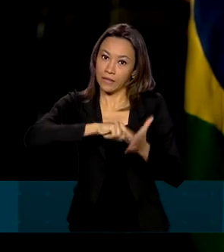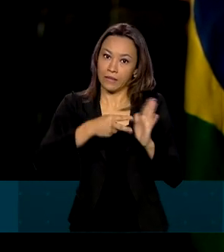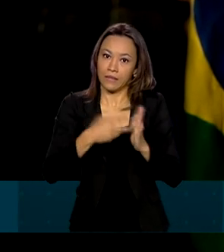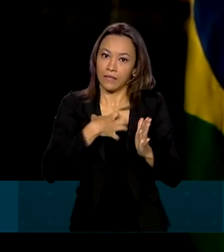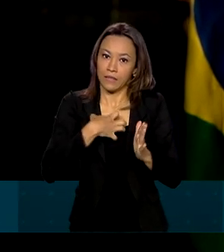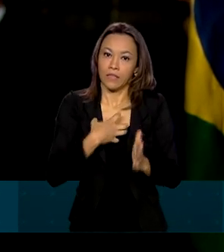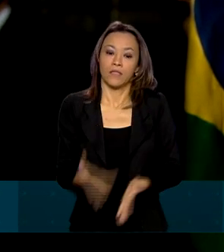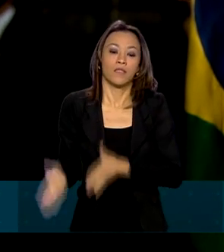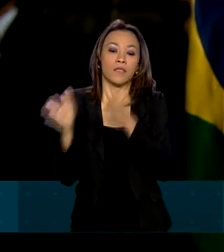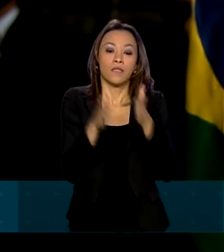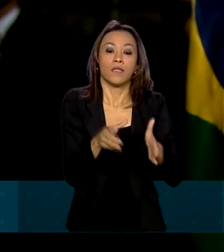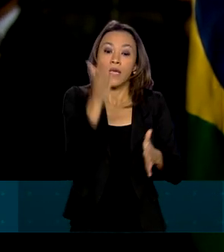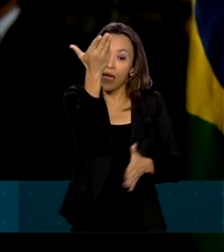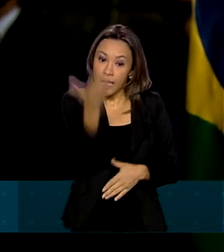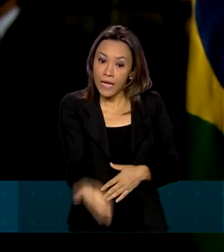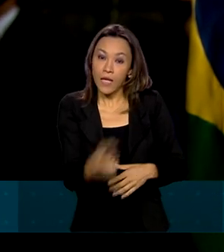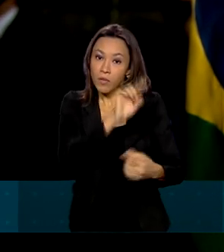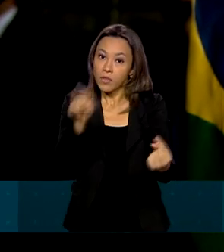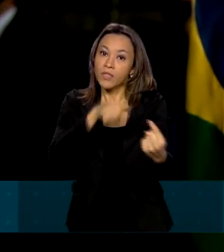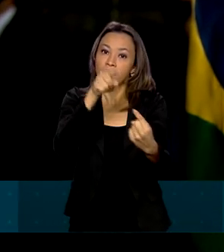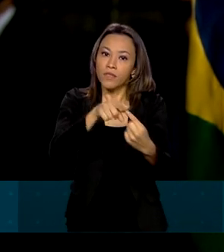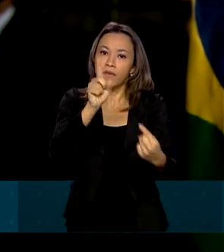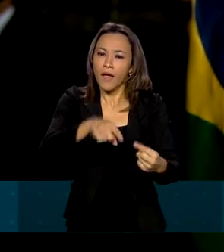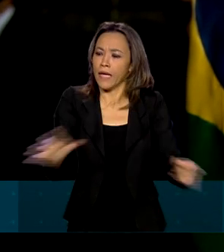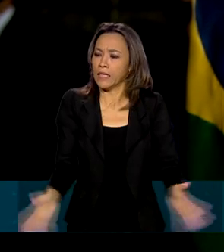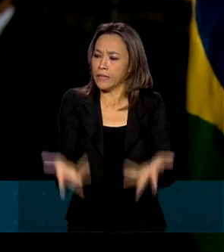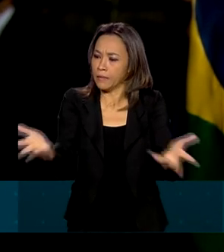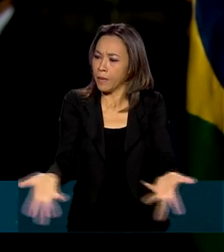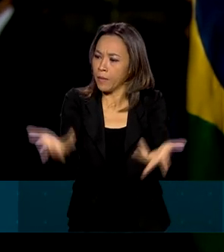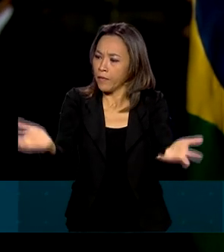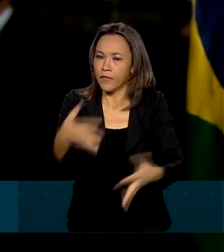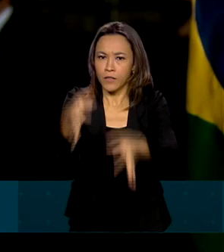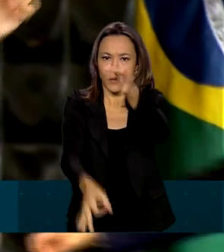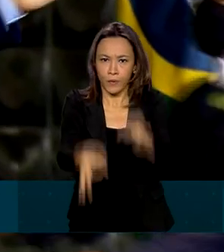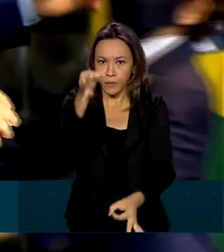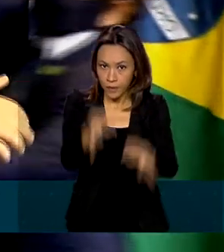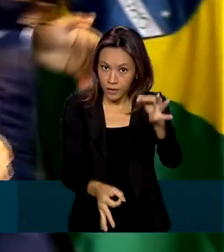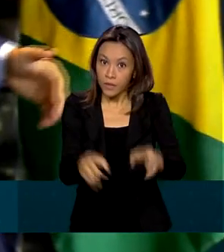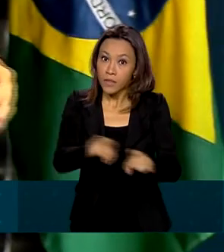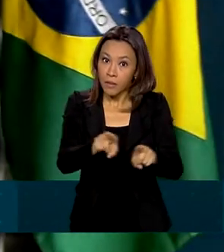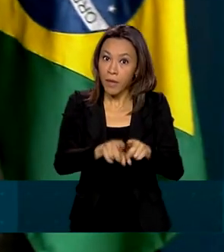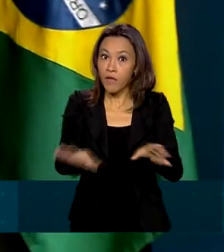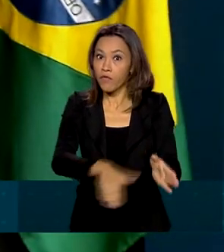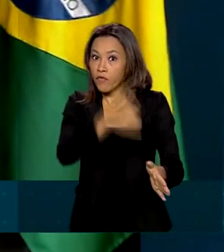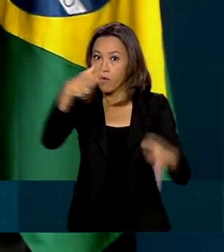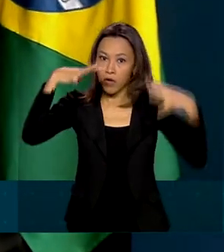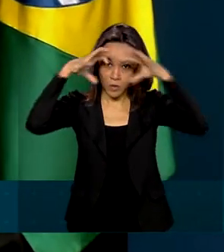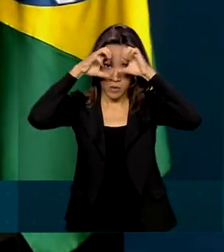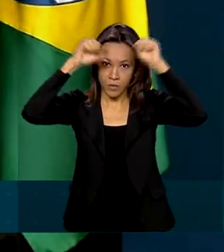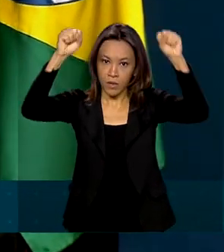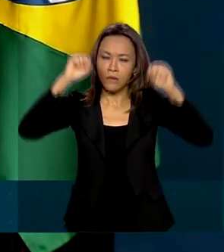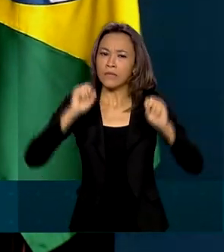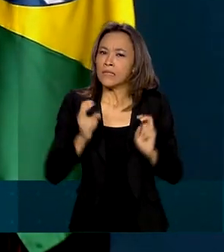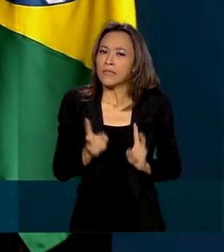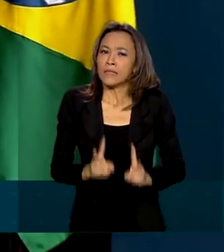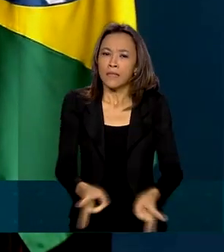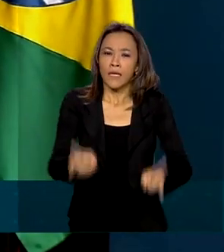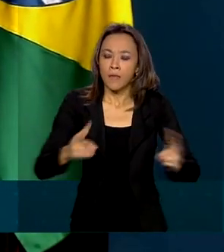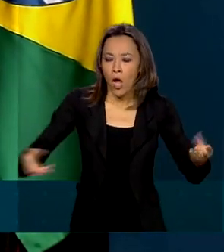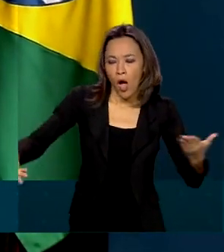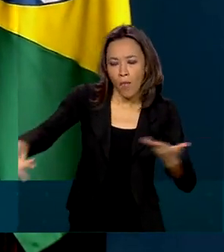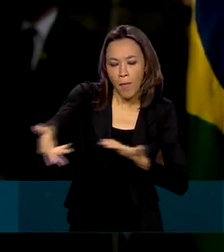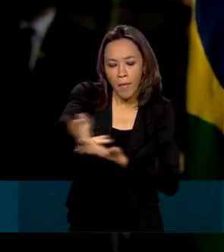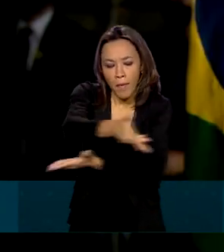público-geral Federal a meta é seguir promovendo a justiça também fora dos tribunais buscando sempre a conciliação